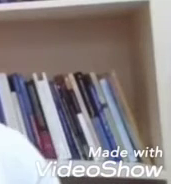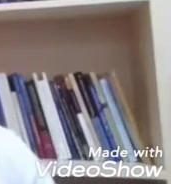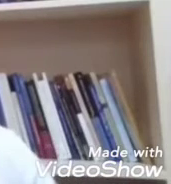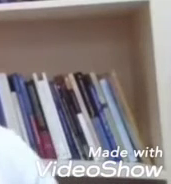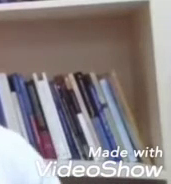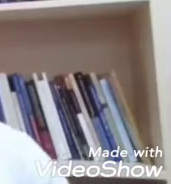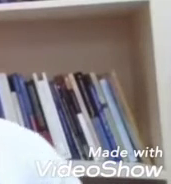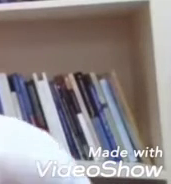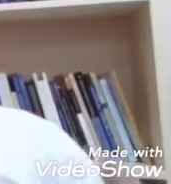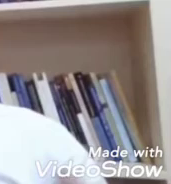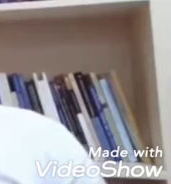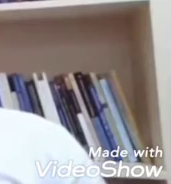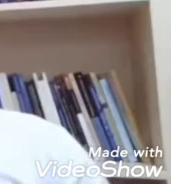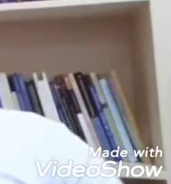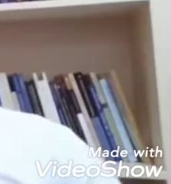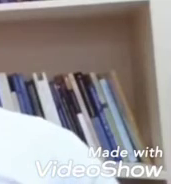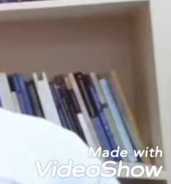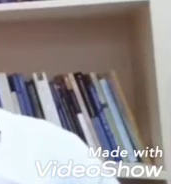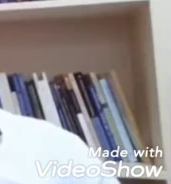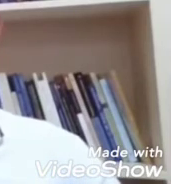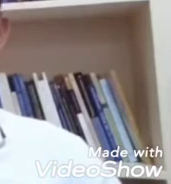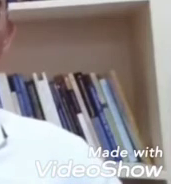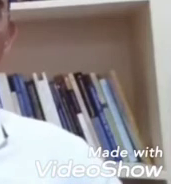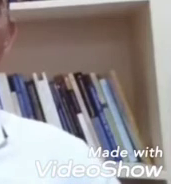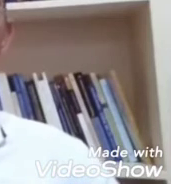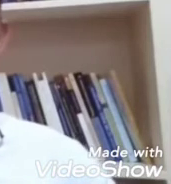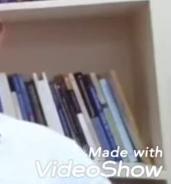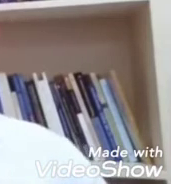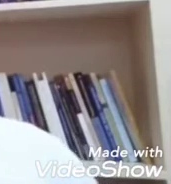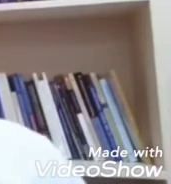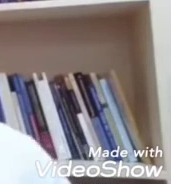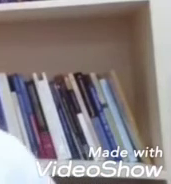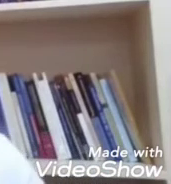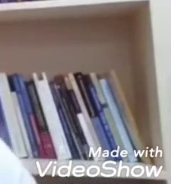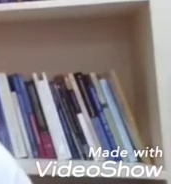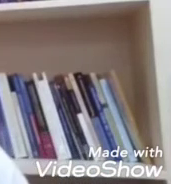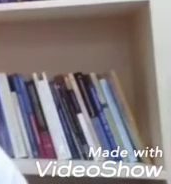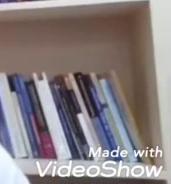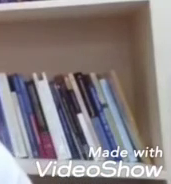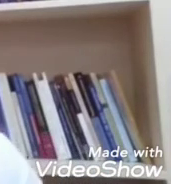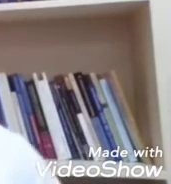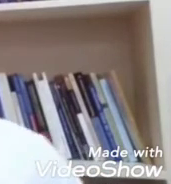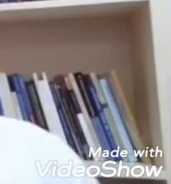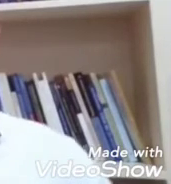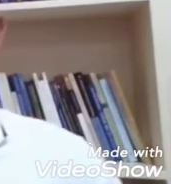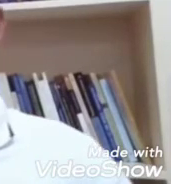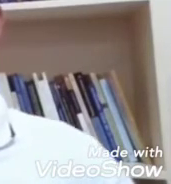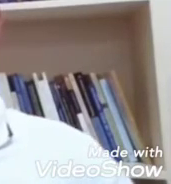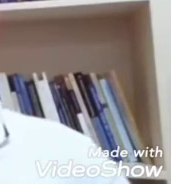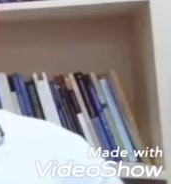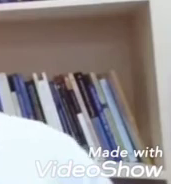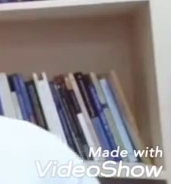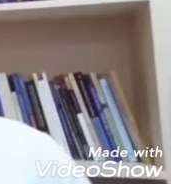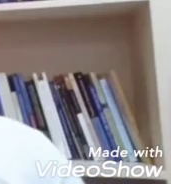o nosso muito obrigado. Essa é a ideia de coesão textual, competência 4 da redação do Enem, e estude esses